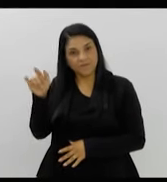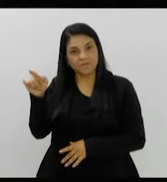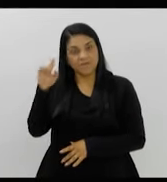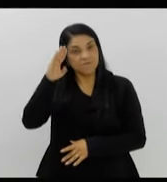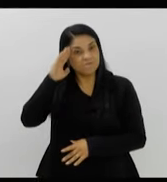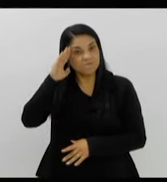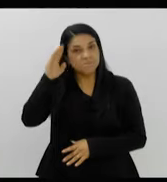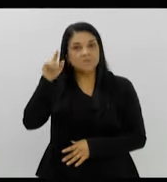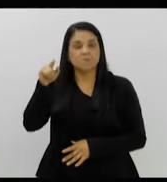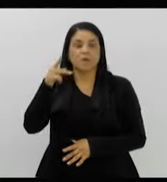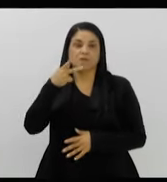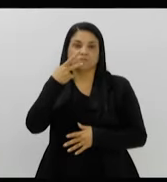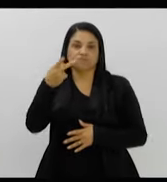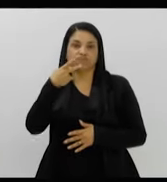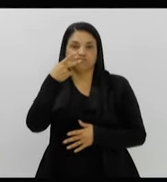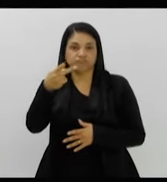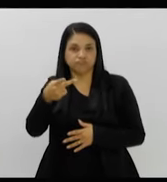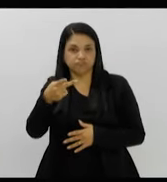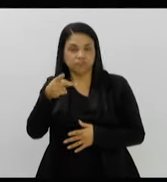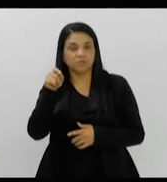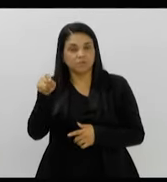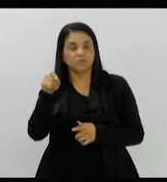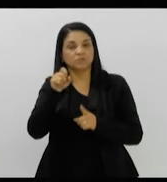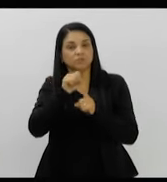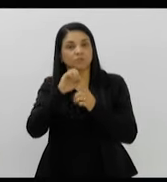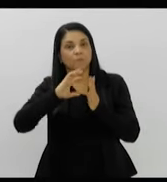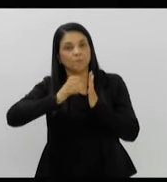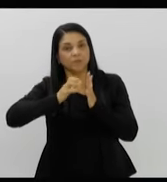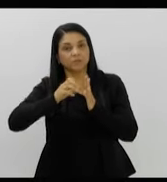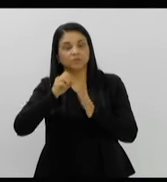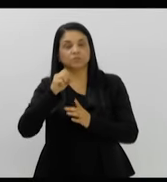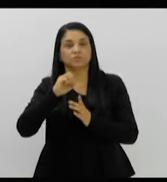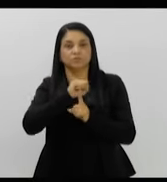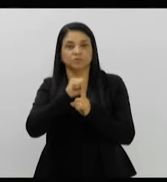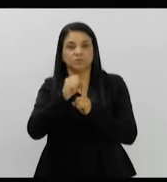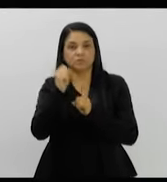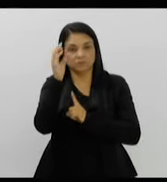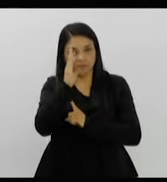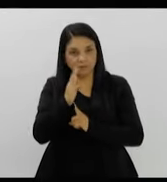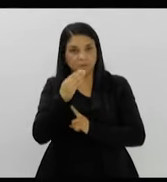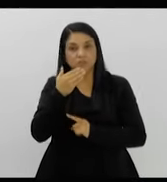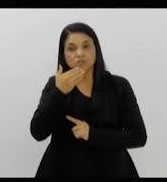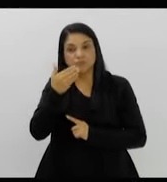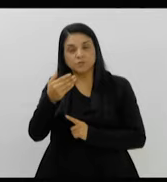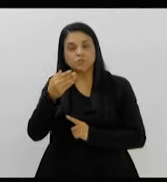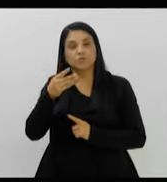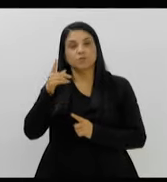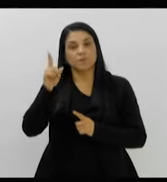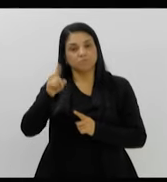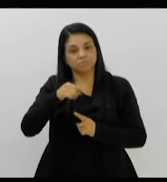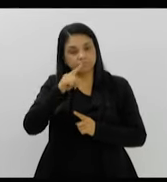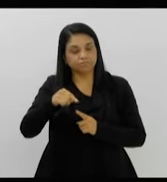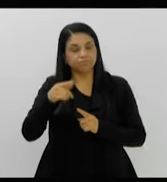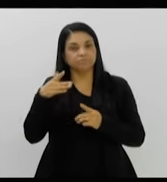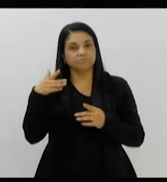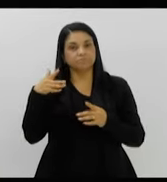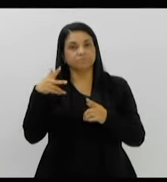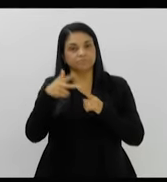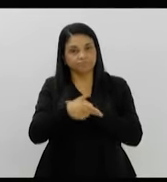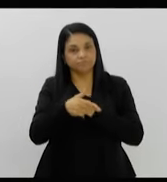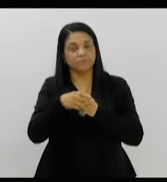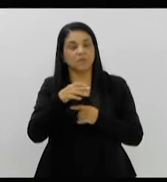principais alegações do partido socialista brasileiro e aí eles pediram a interrupção das operações policiais